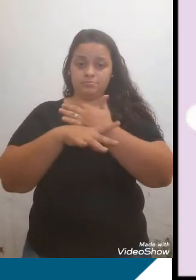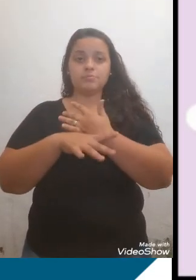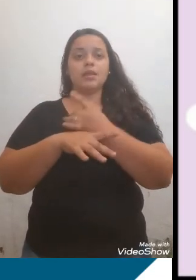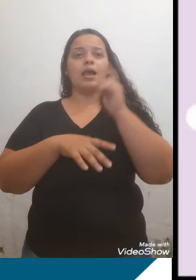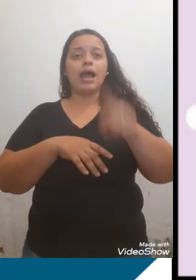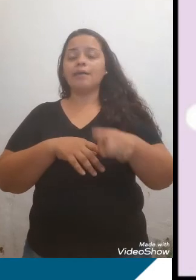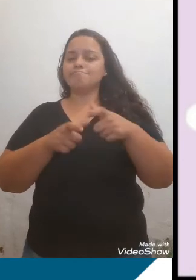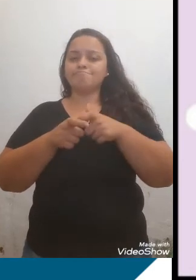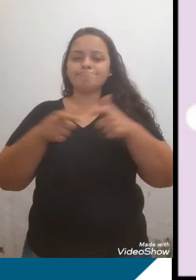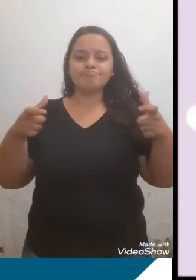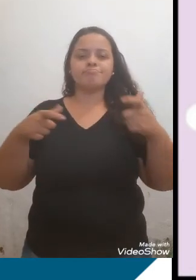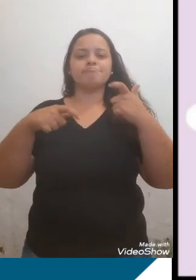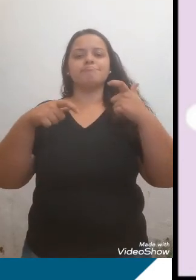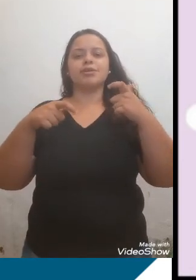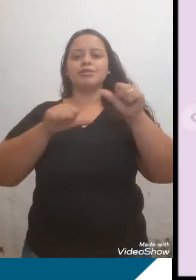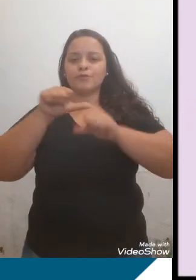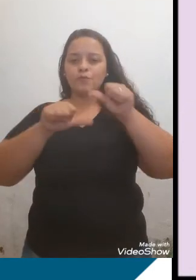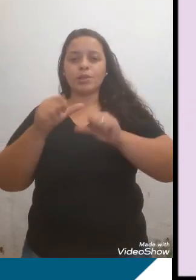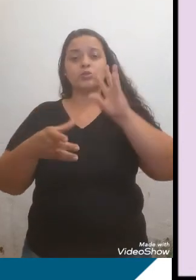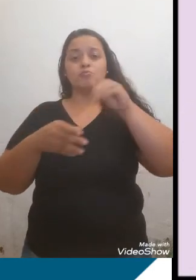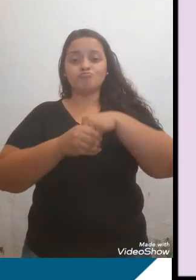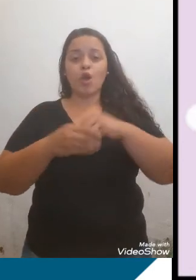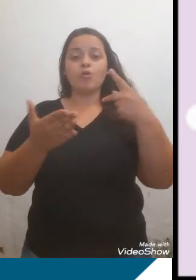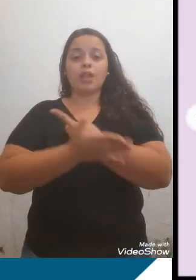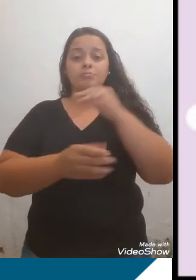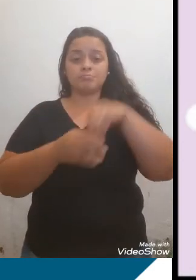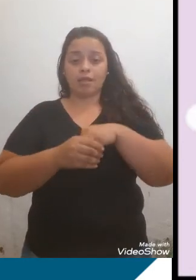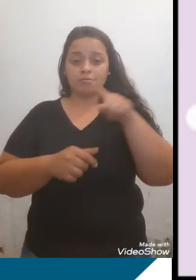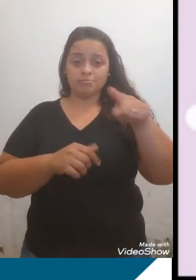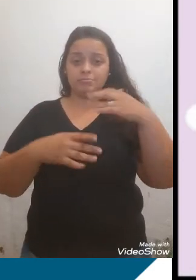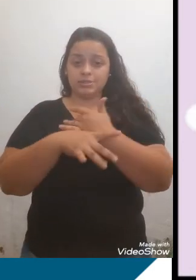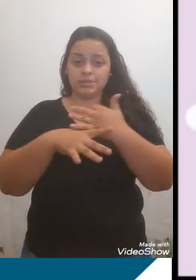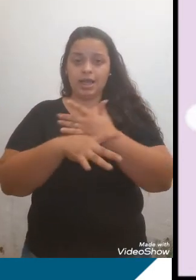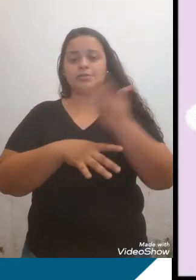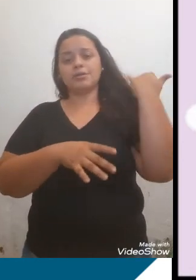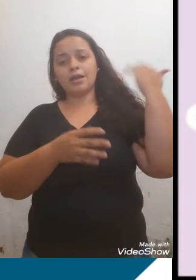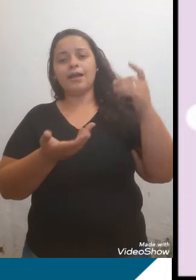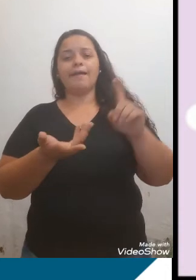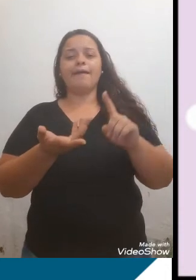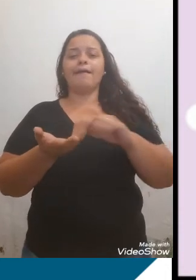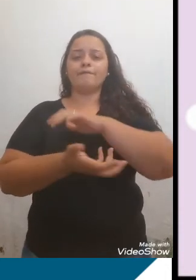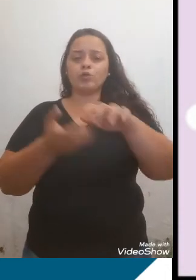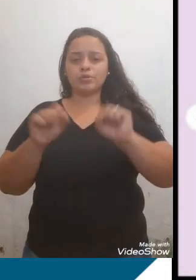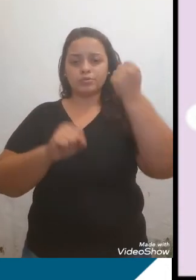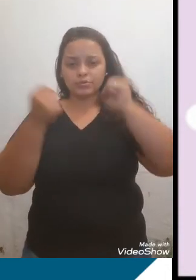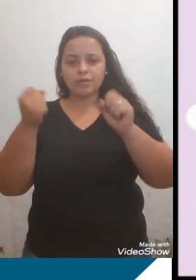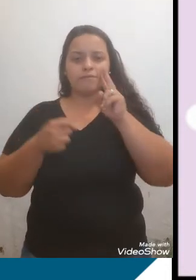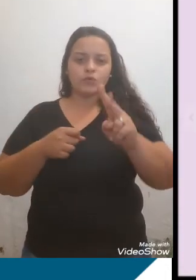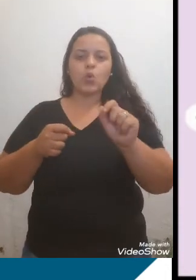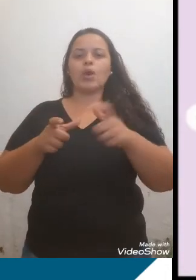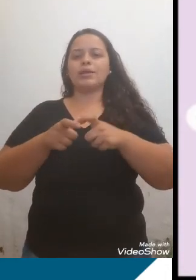dessas transformações elas acontecem na cidade. Então, desde a Revolução Industrial, a gente tinha